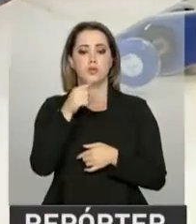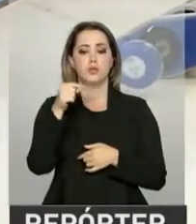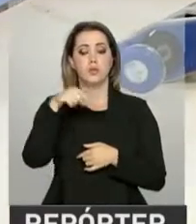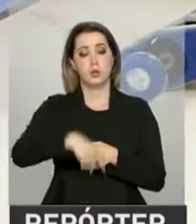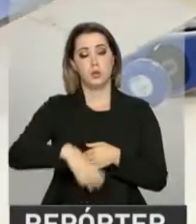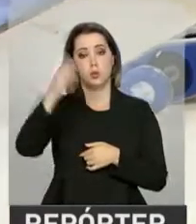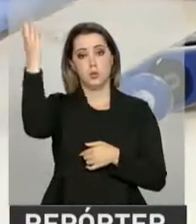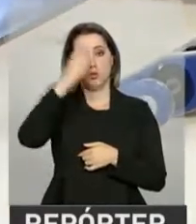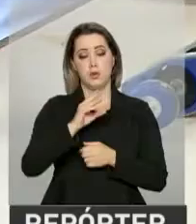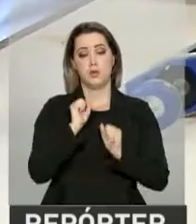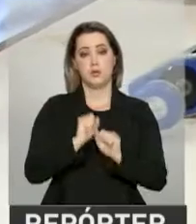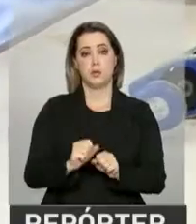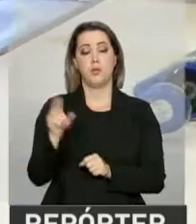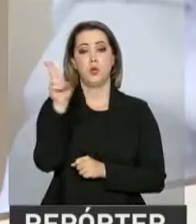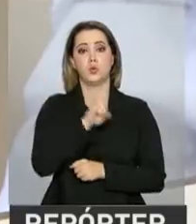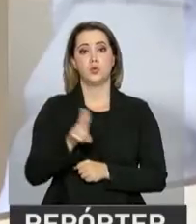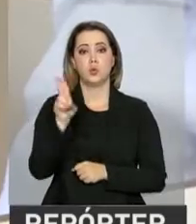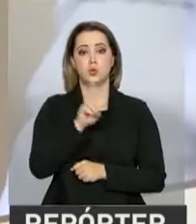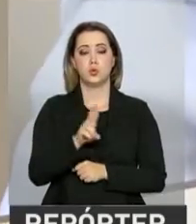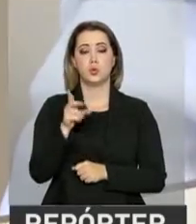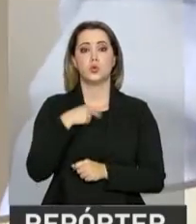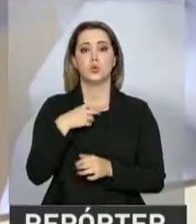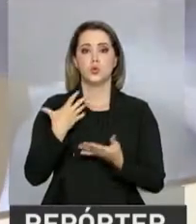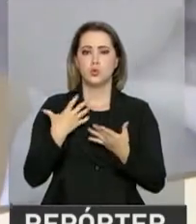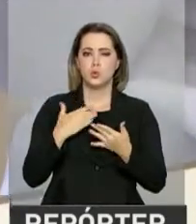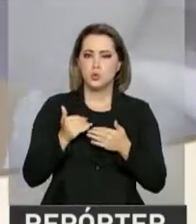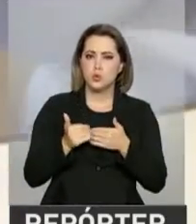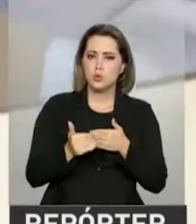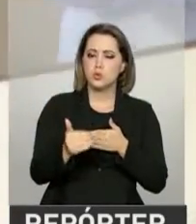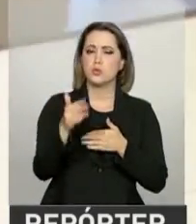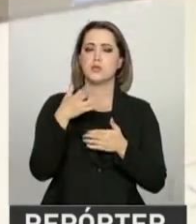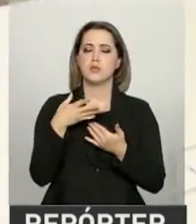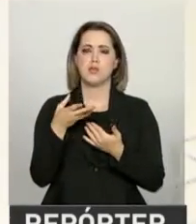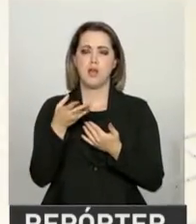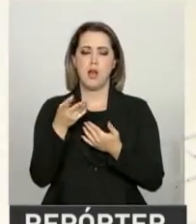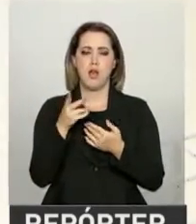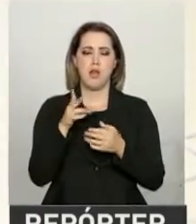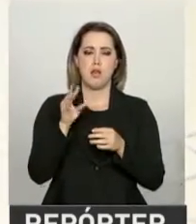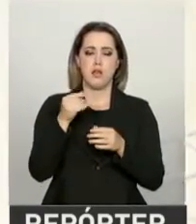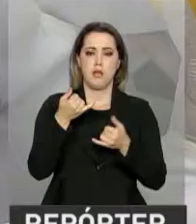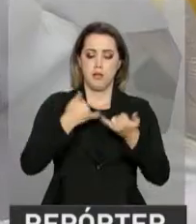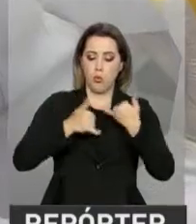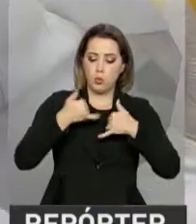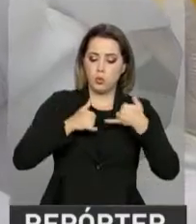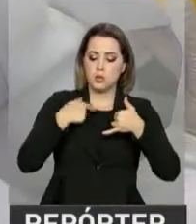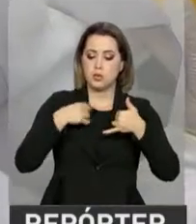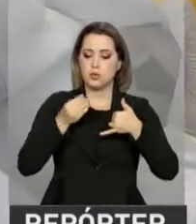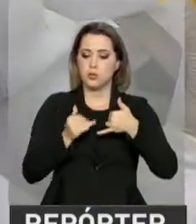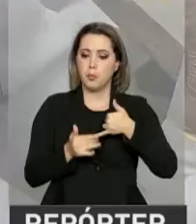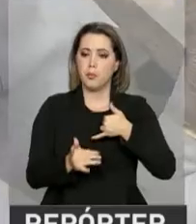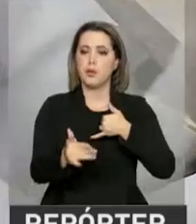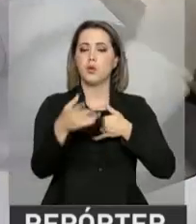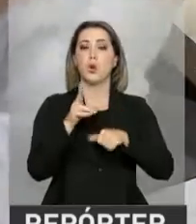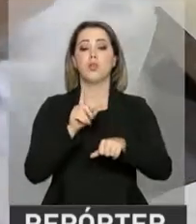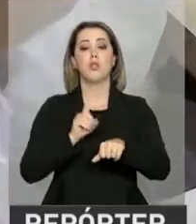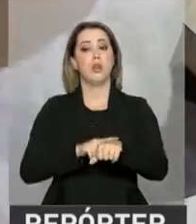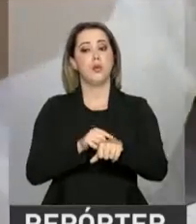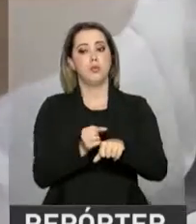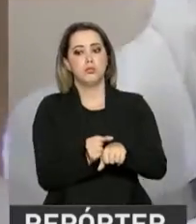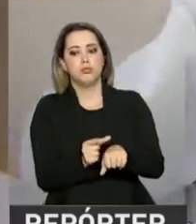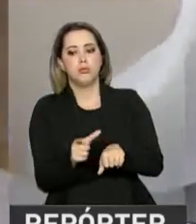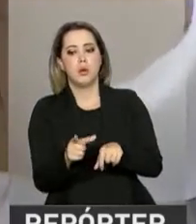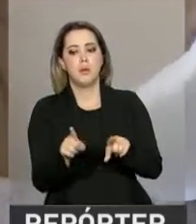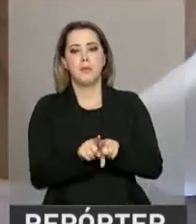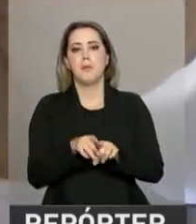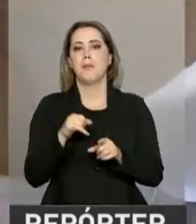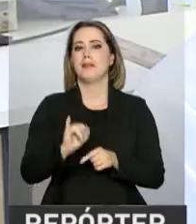Brasil, é permitido o uso de alguns aditivos que garantem uma conservação e durabilidade maiores para os alimentos. Mas, se usados de maneira errada, podem